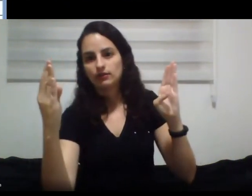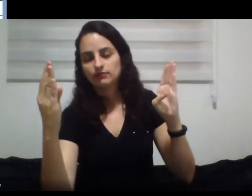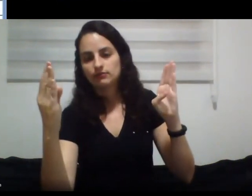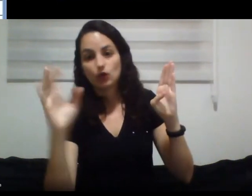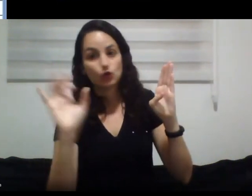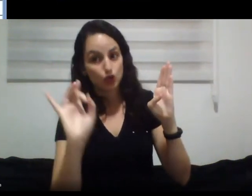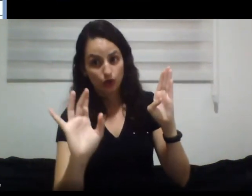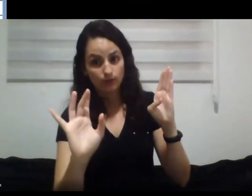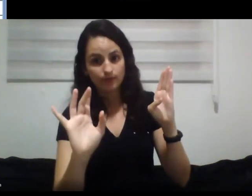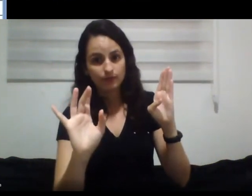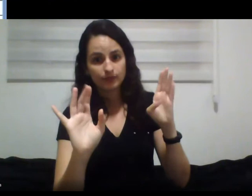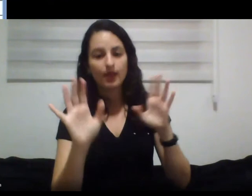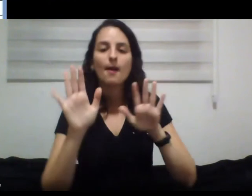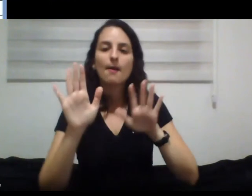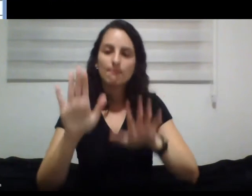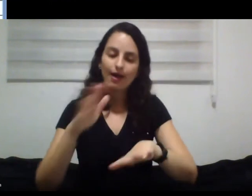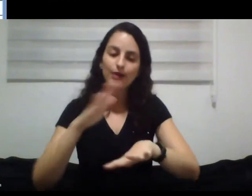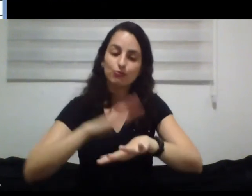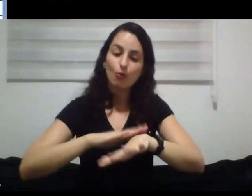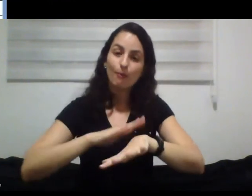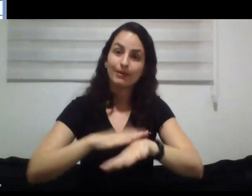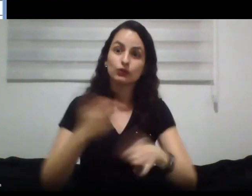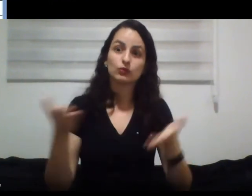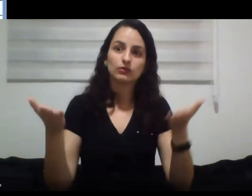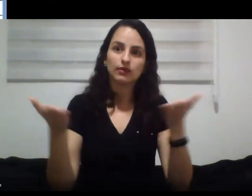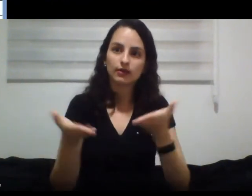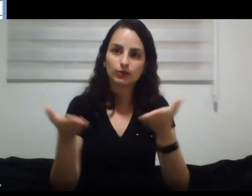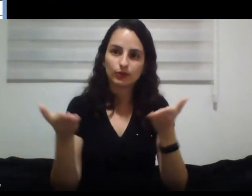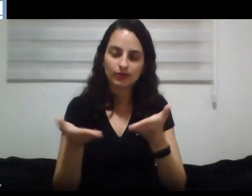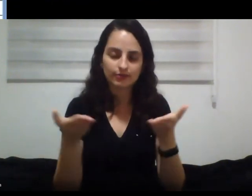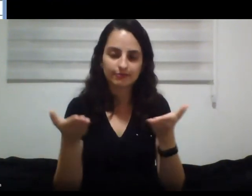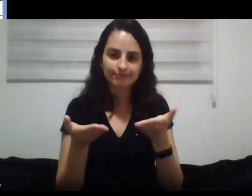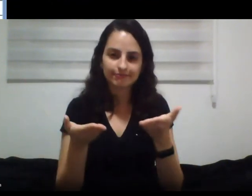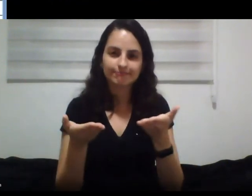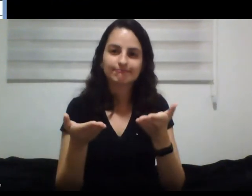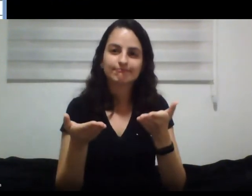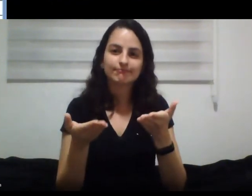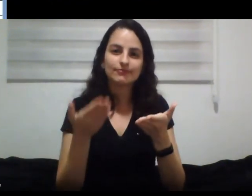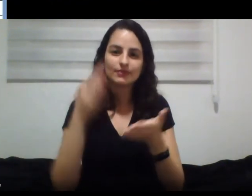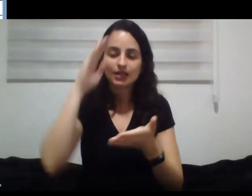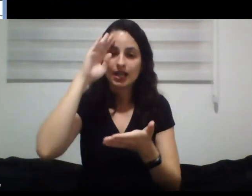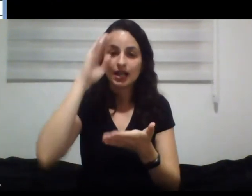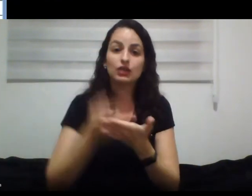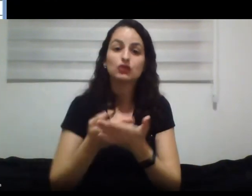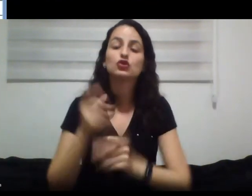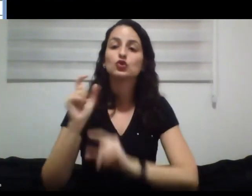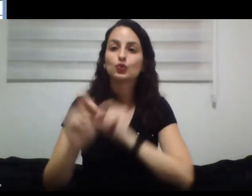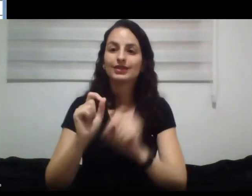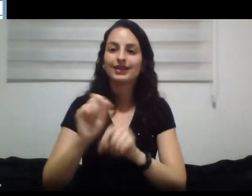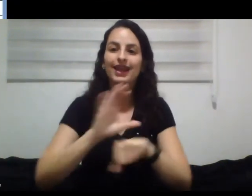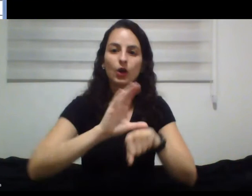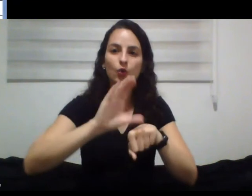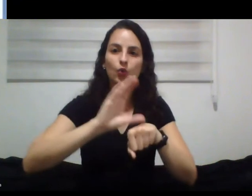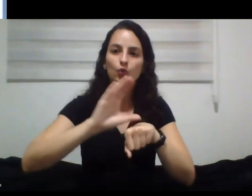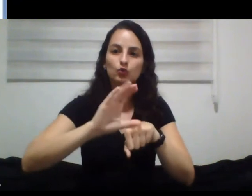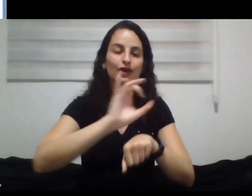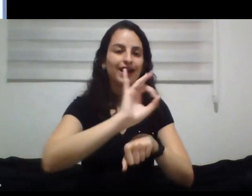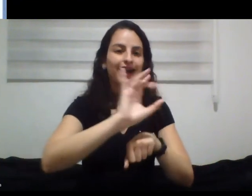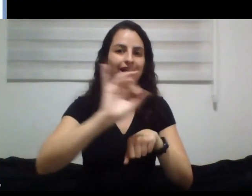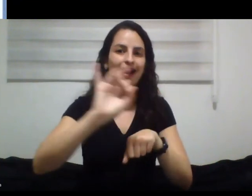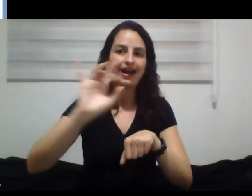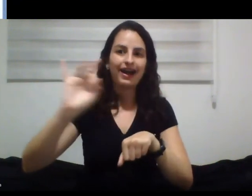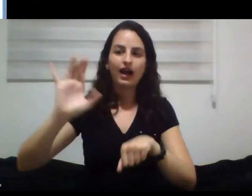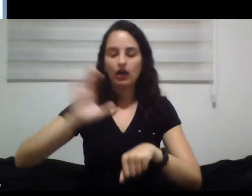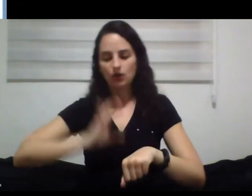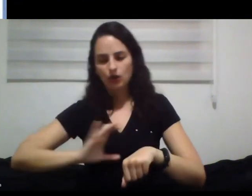docente, verificar a viabilidade das suas referências e aquilo que ele tem disponibilizado em formato online, a gente poder colocar